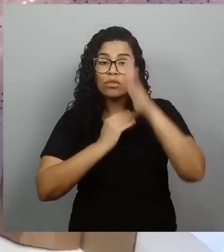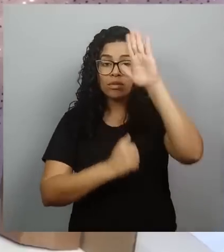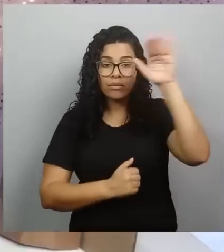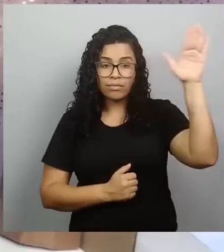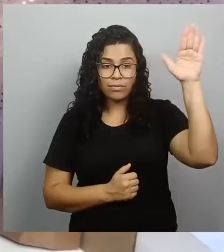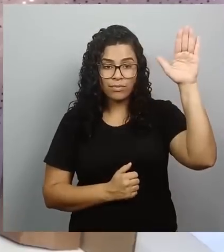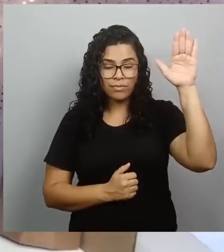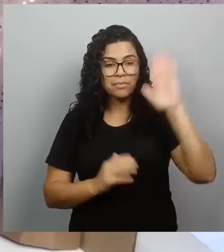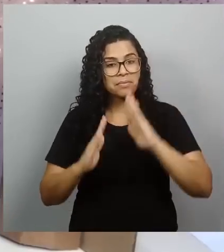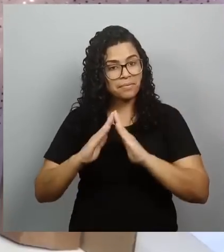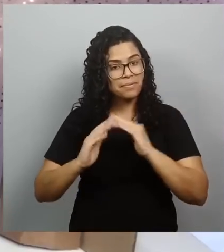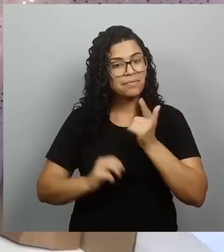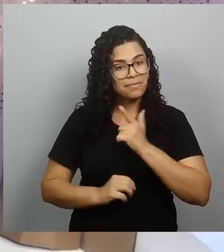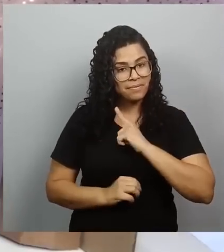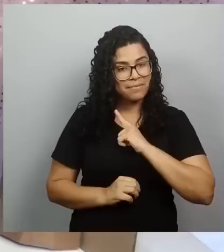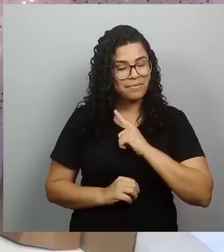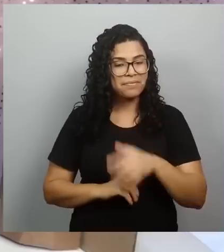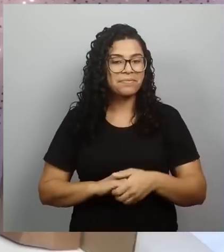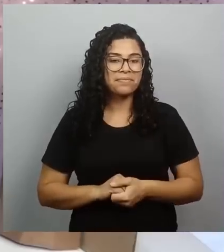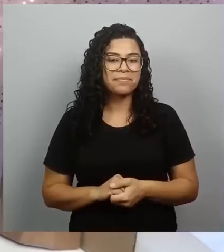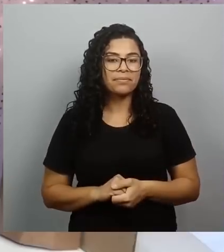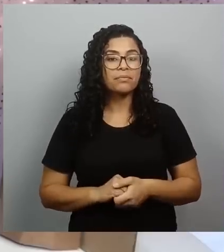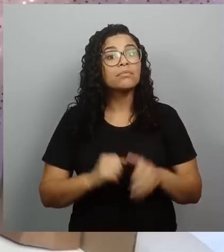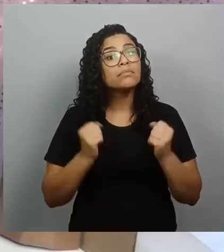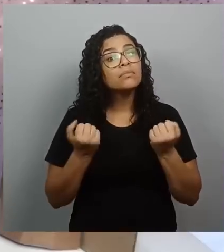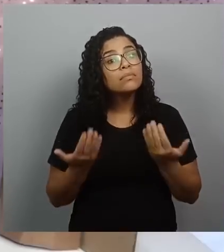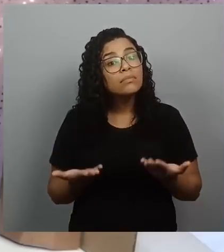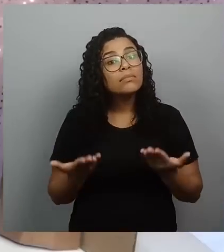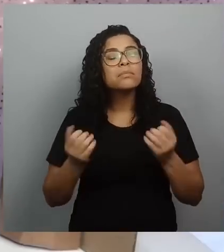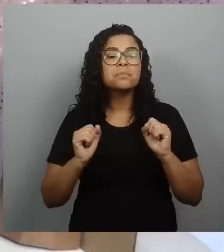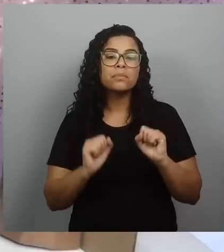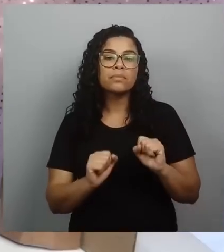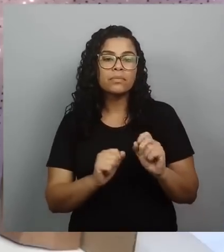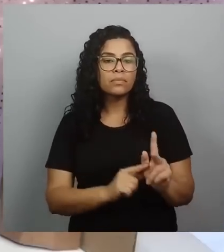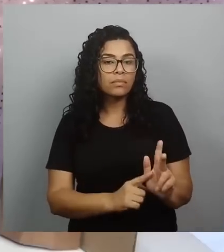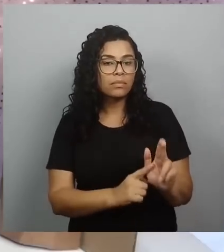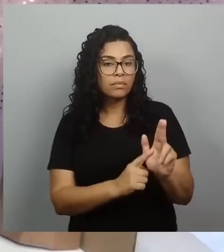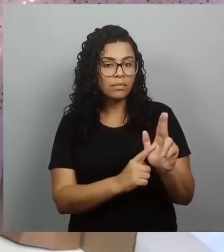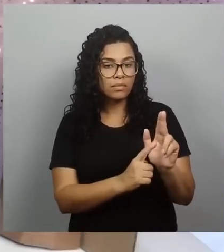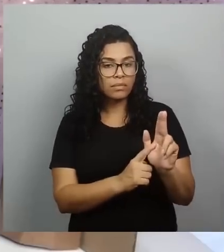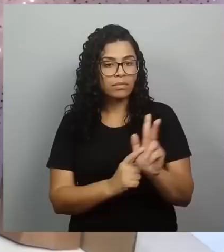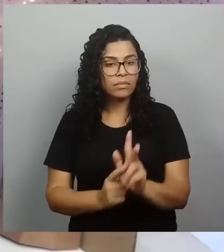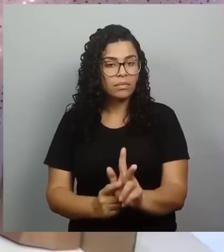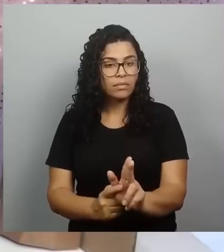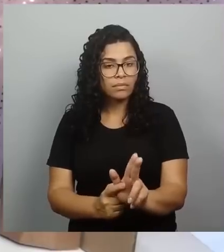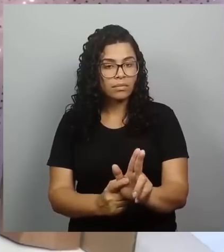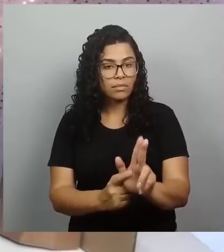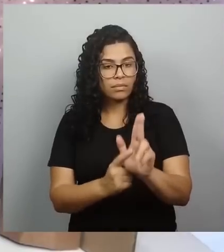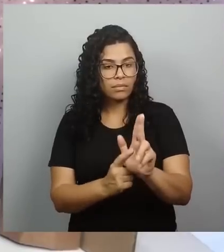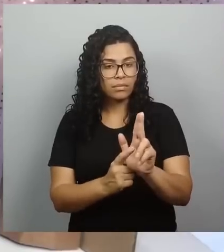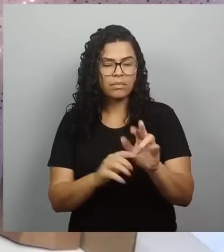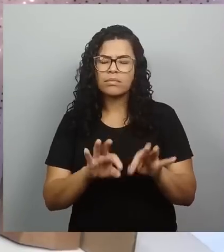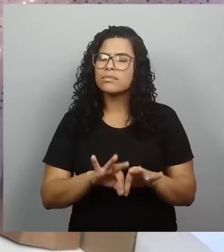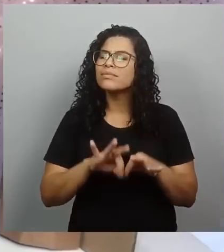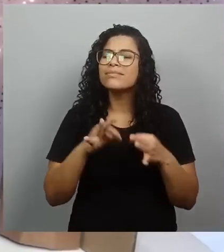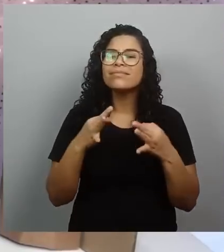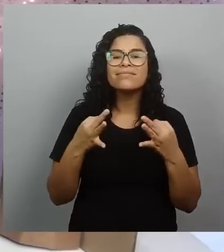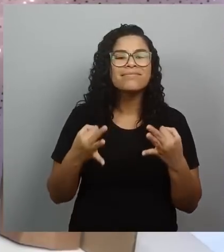sua casa. E aí, você pode cortar aqui, tá vendo? Ó, que